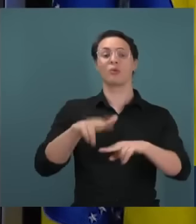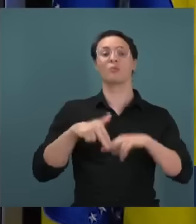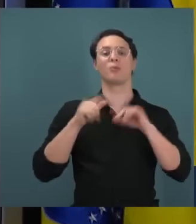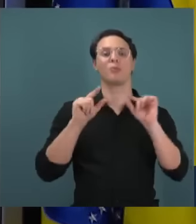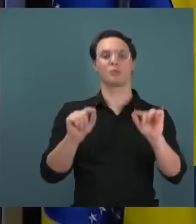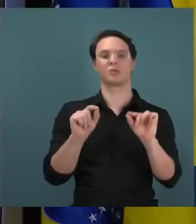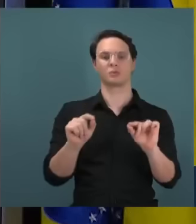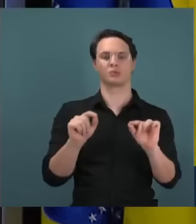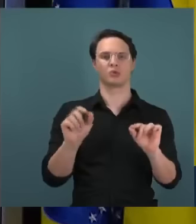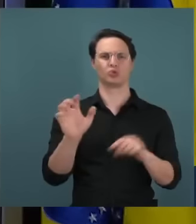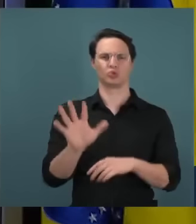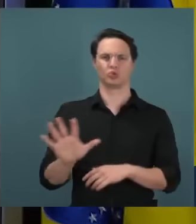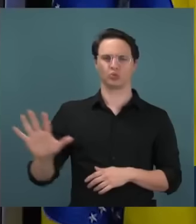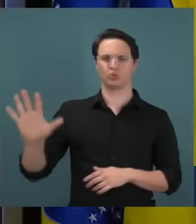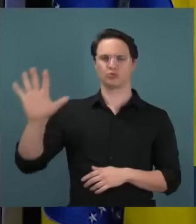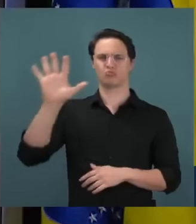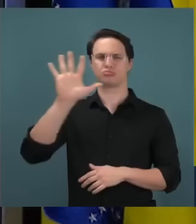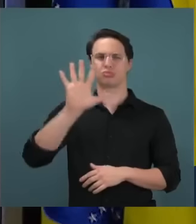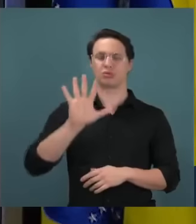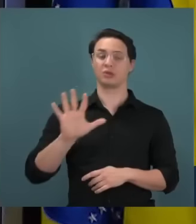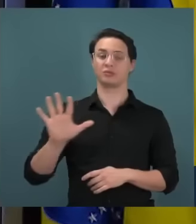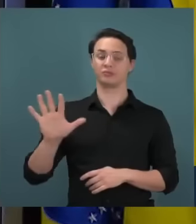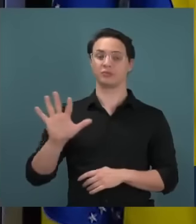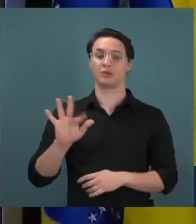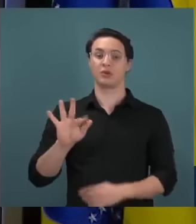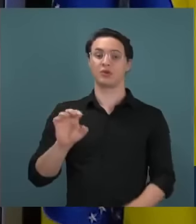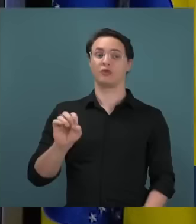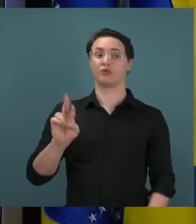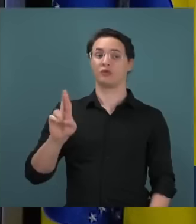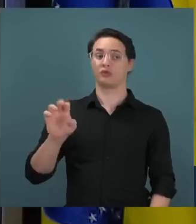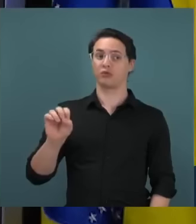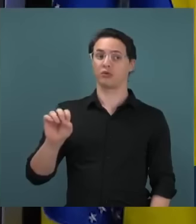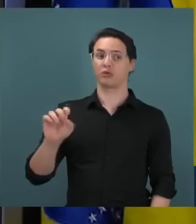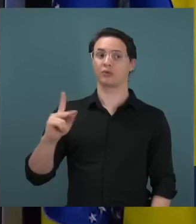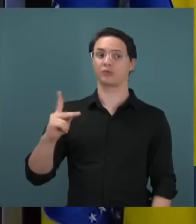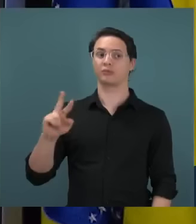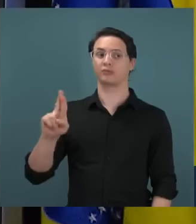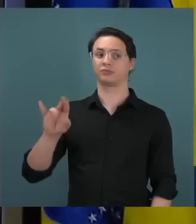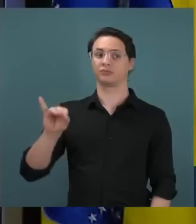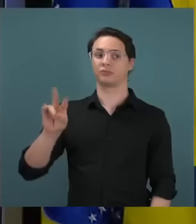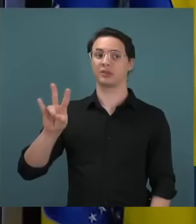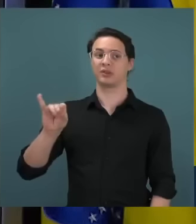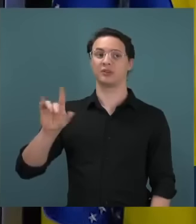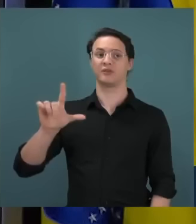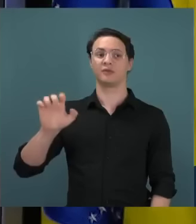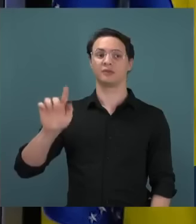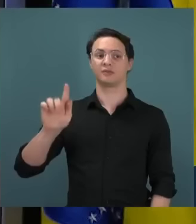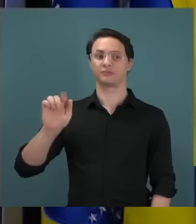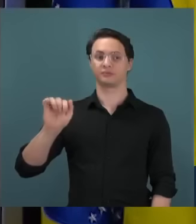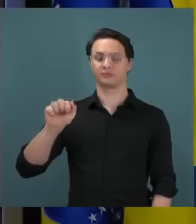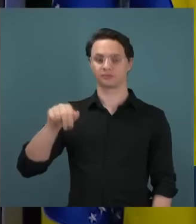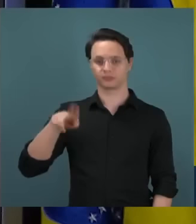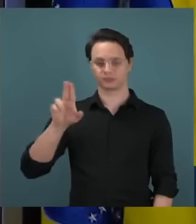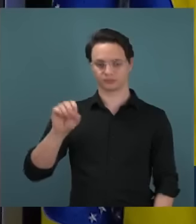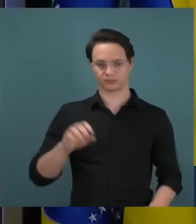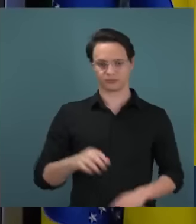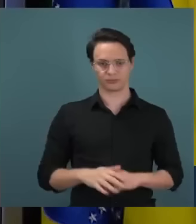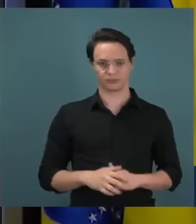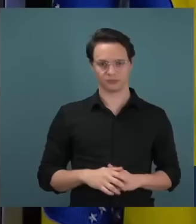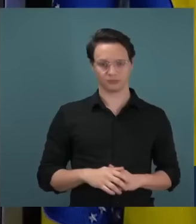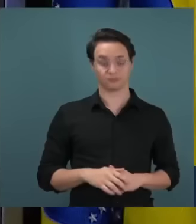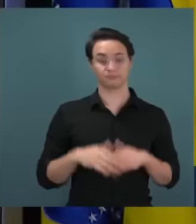do famigerado e indecente foro privilegiado. Nas ações penais, 75% dos